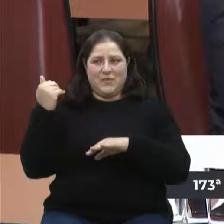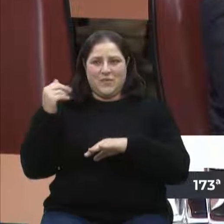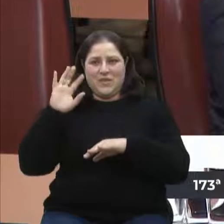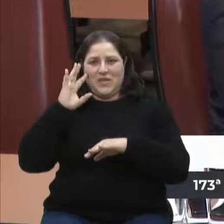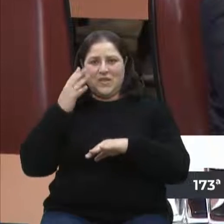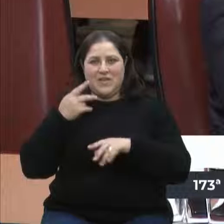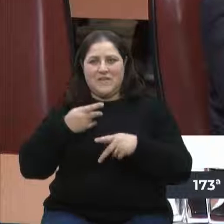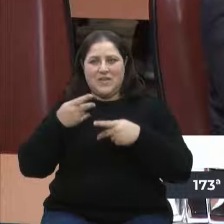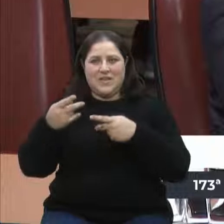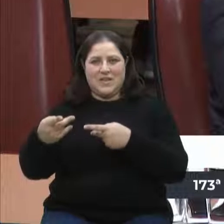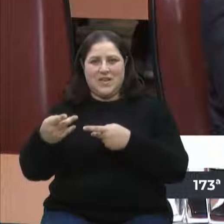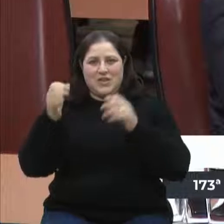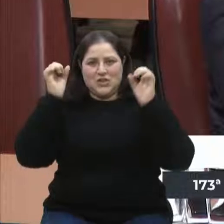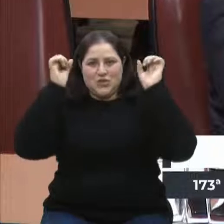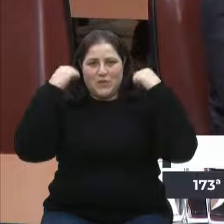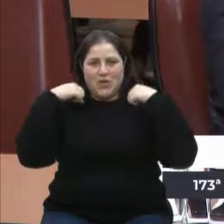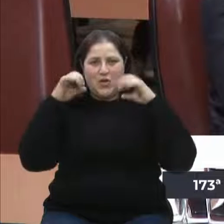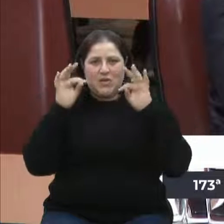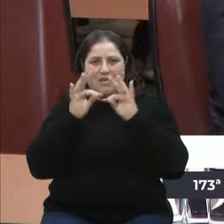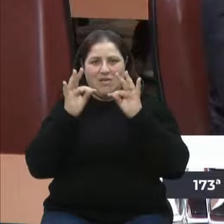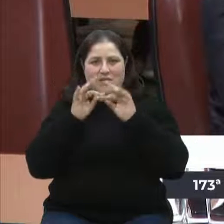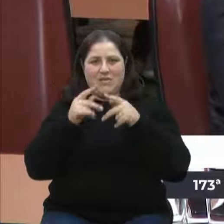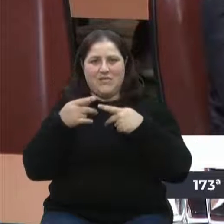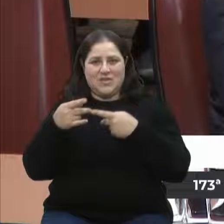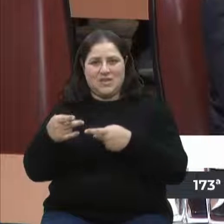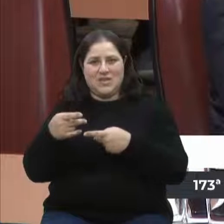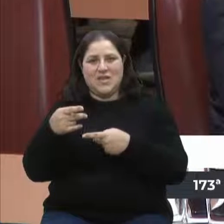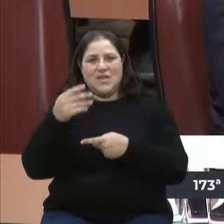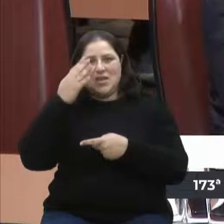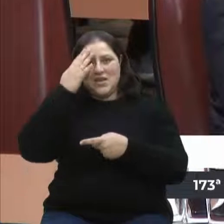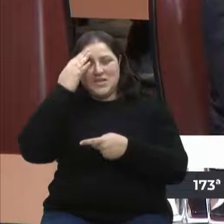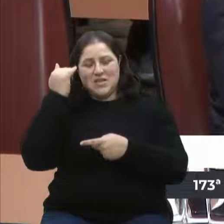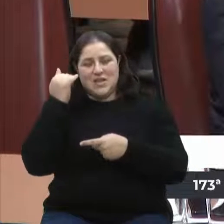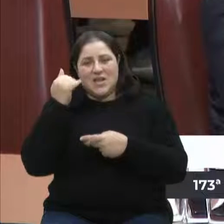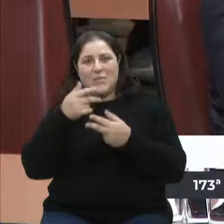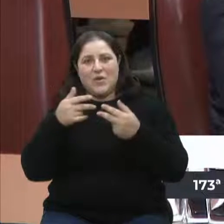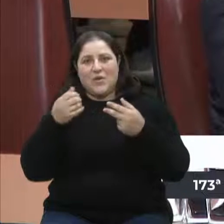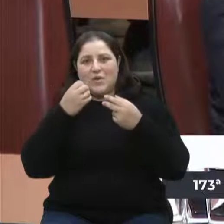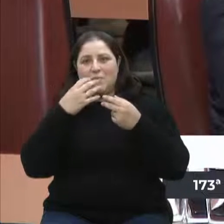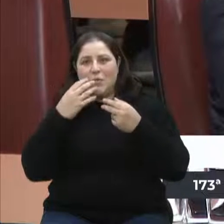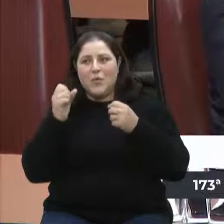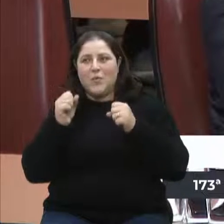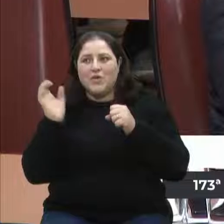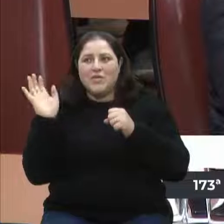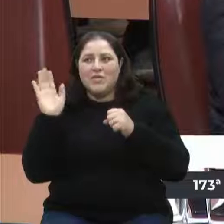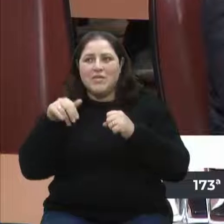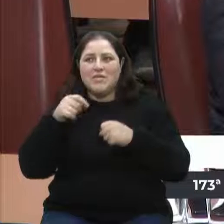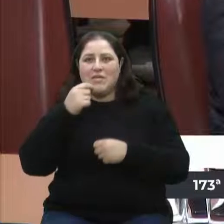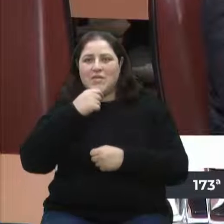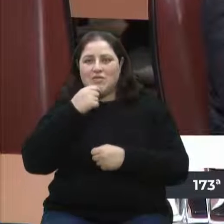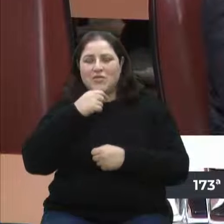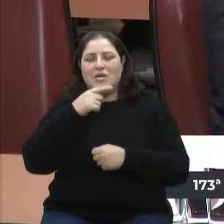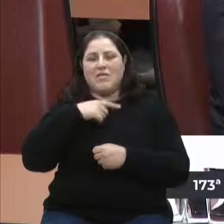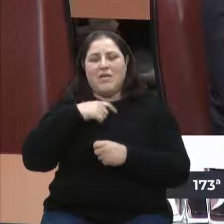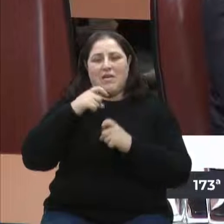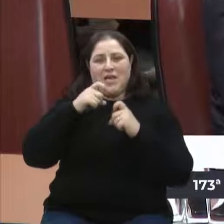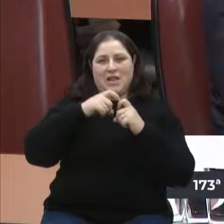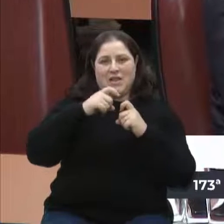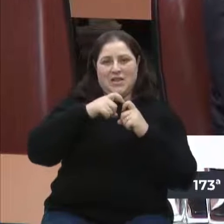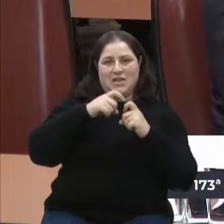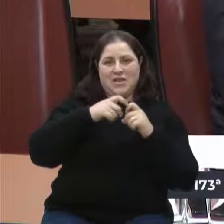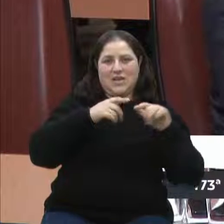visita técnica, eu sabia que algo bom a gente poderia trazer para Caxias. E não foi só a questão da clínica, né? Tenho